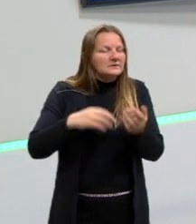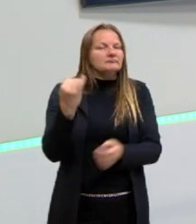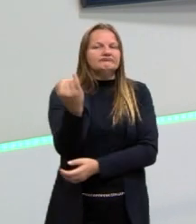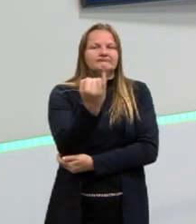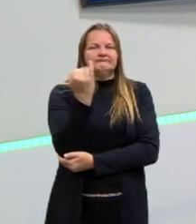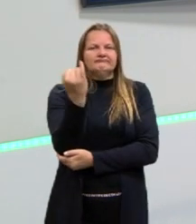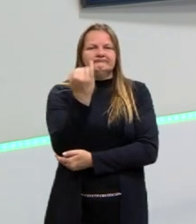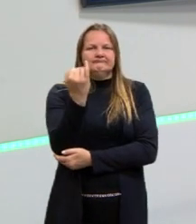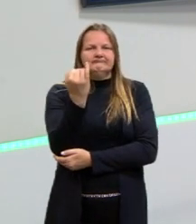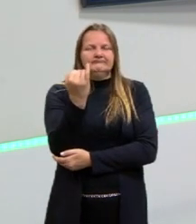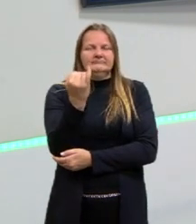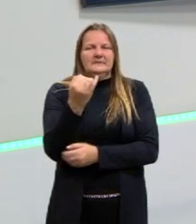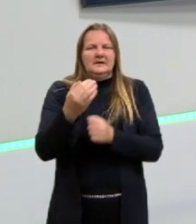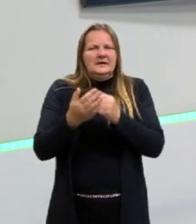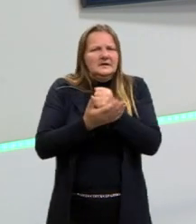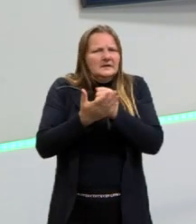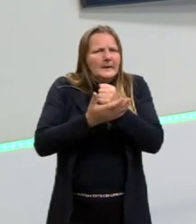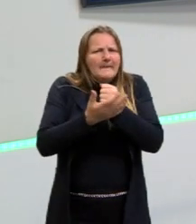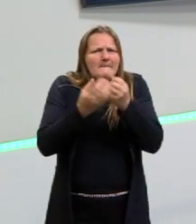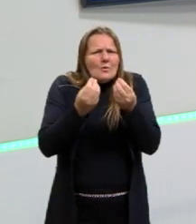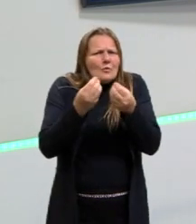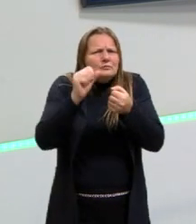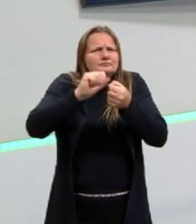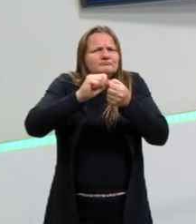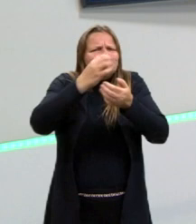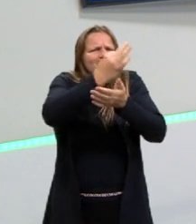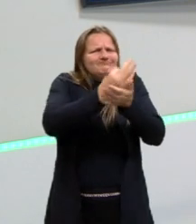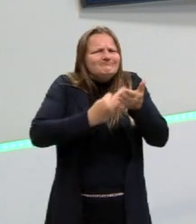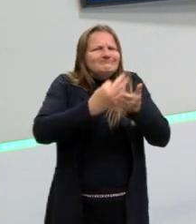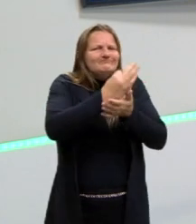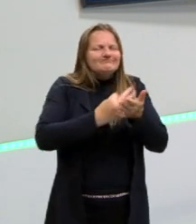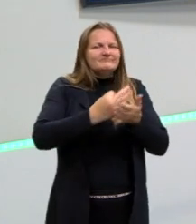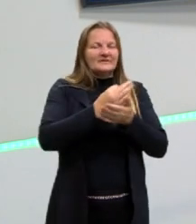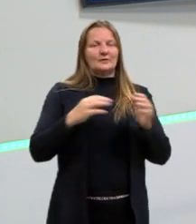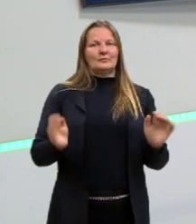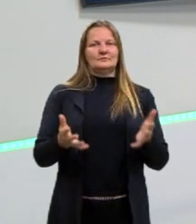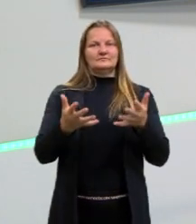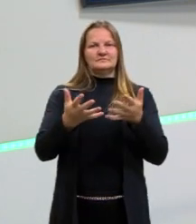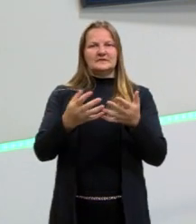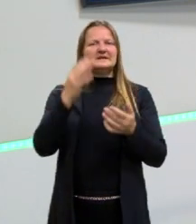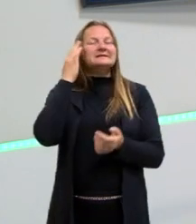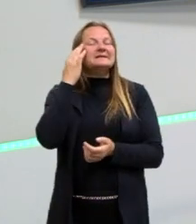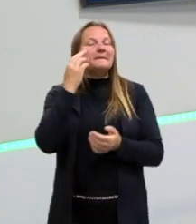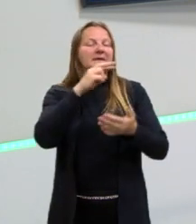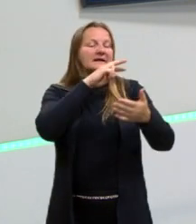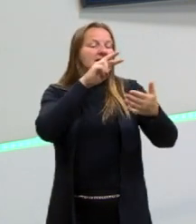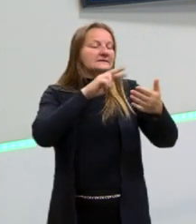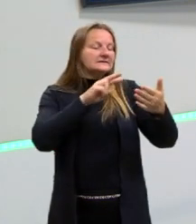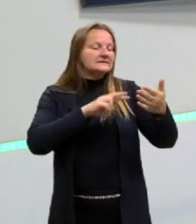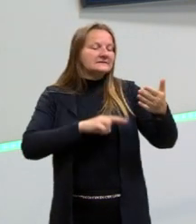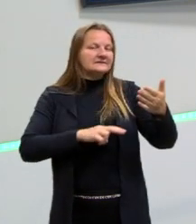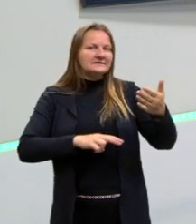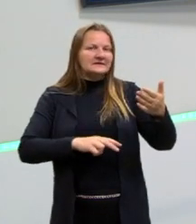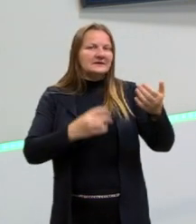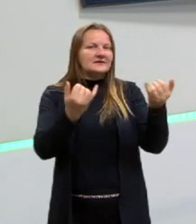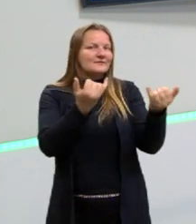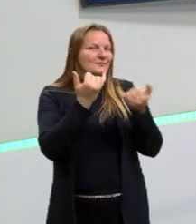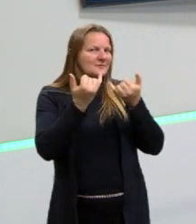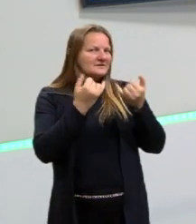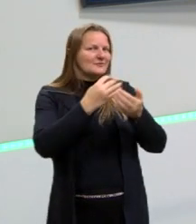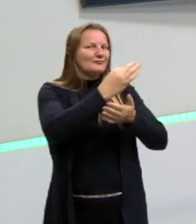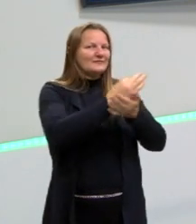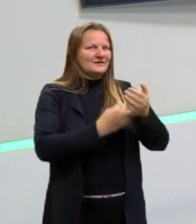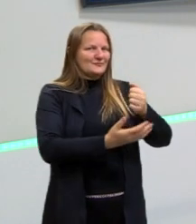importante ir lá na base, né, dos nossos textos motivadores e saber ler as informações que estão